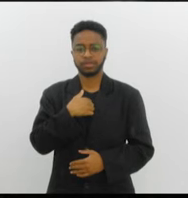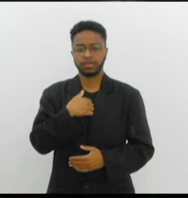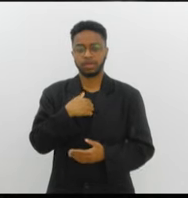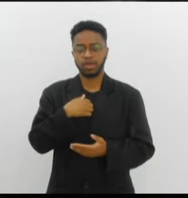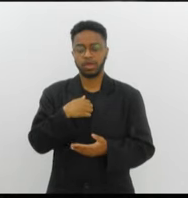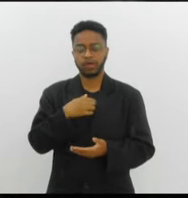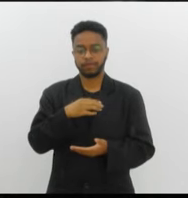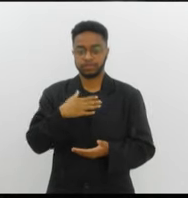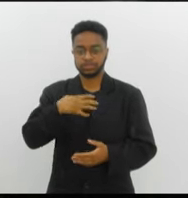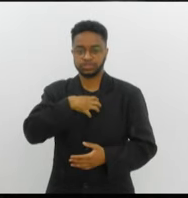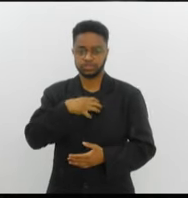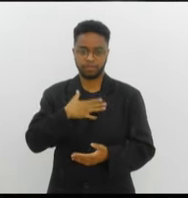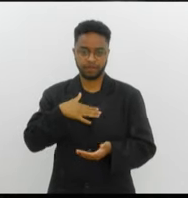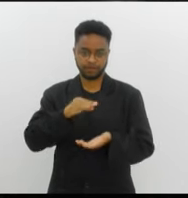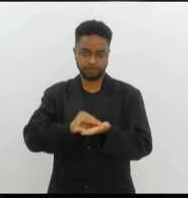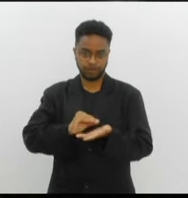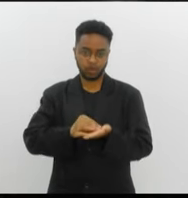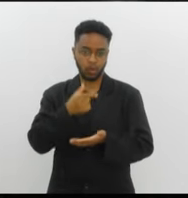expediente inicial,